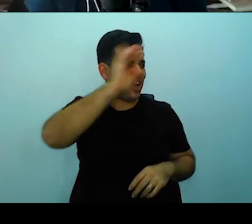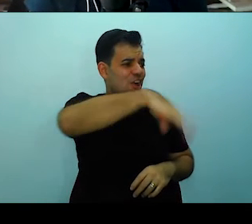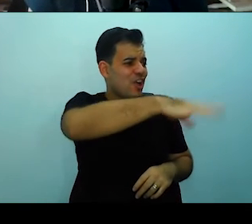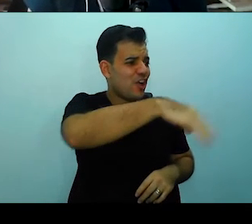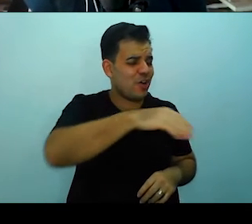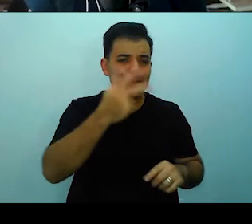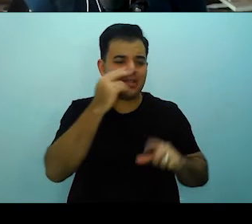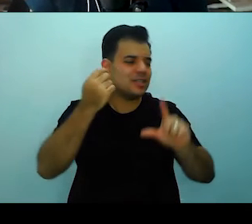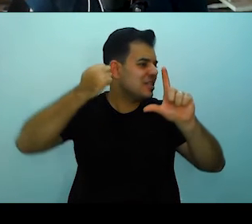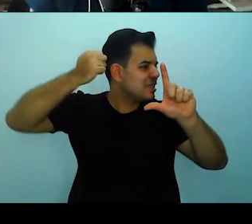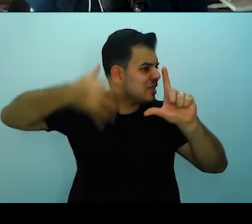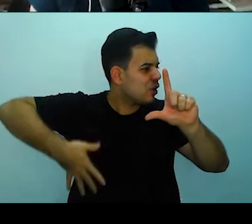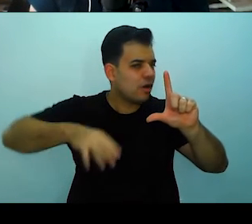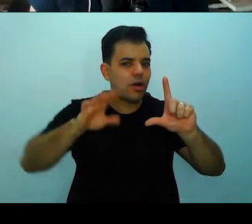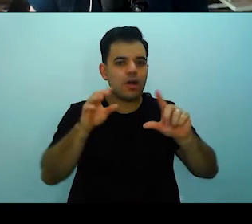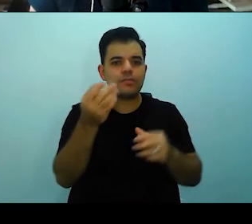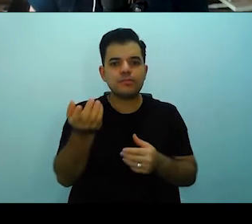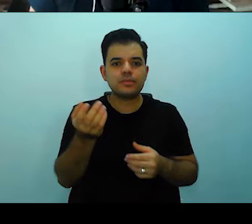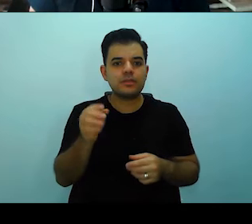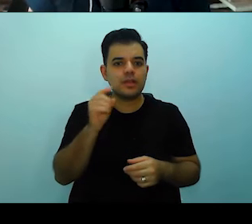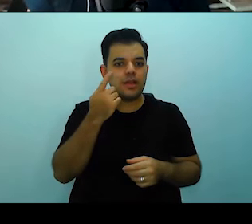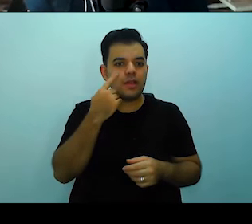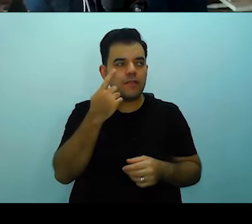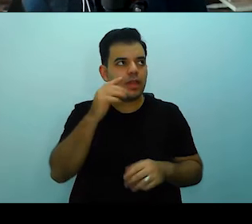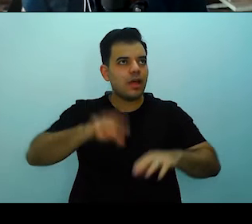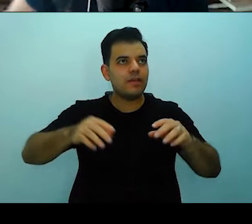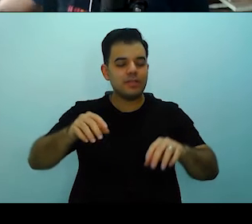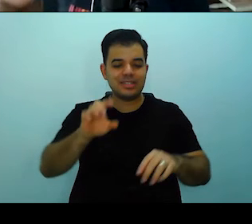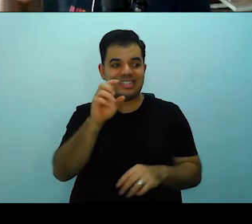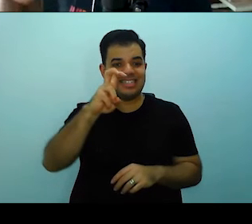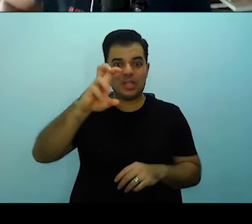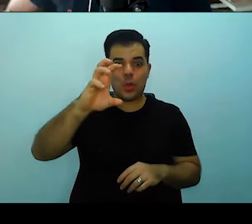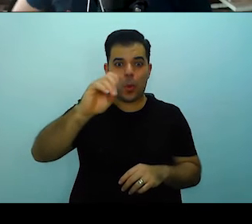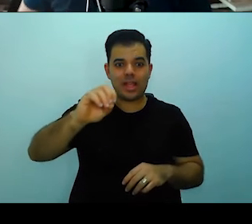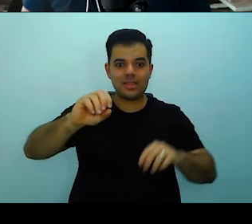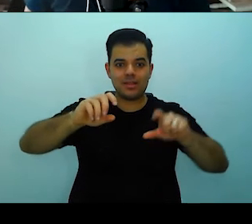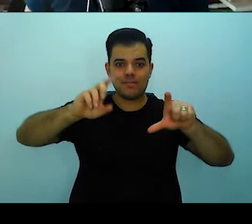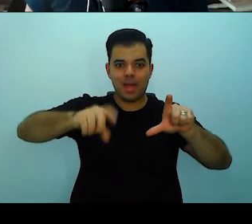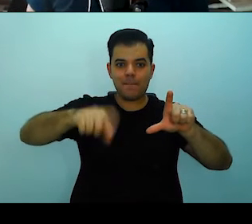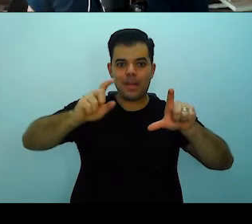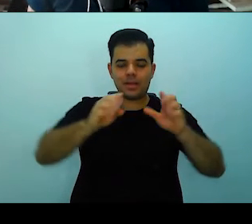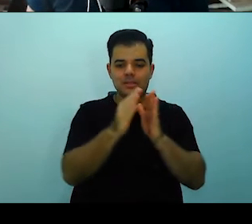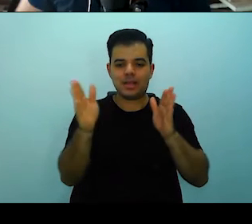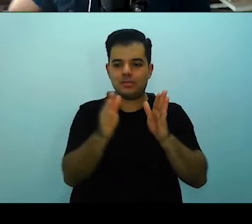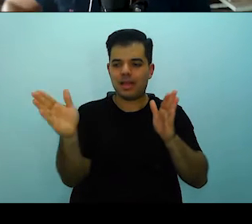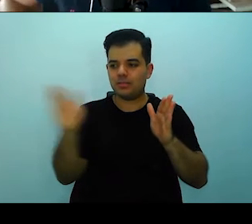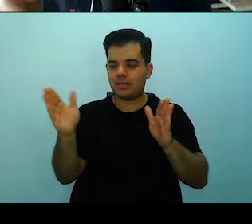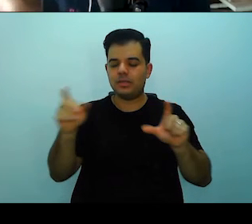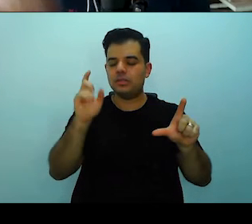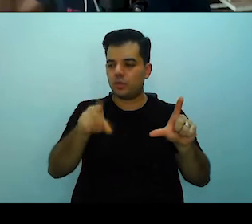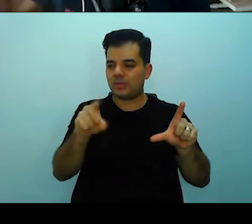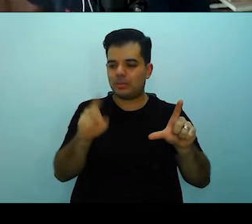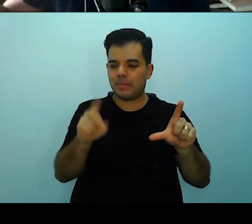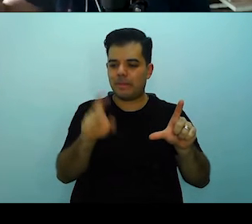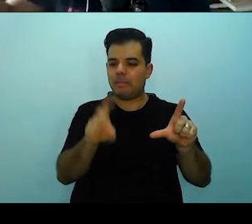de telas. Não, você dá aqui 50 barras de espaço, você vai bater ali no código. Não, é fácil. Clicou